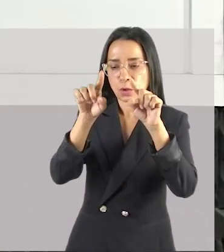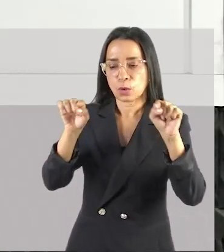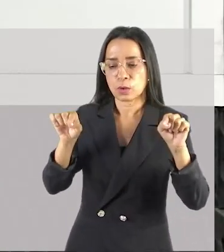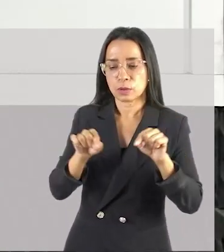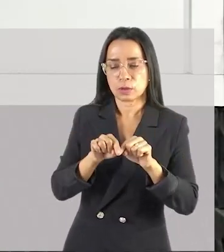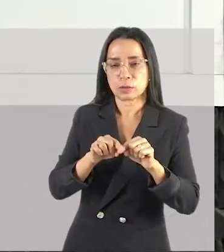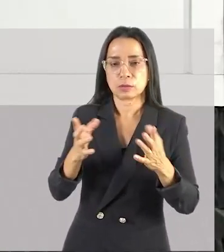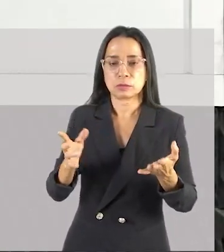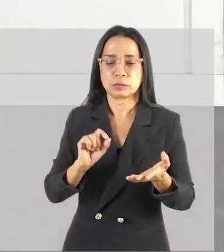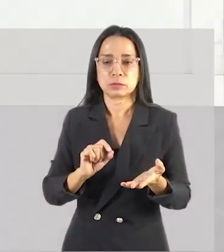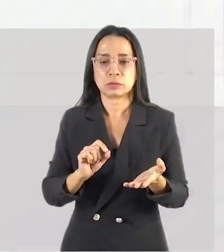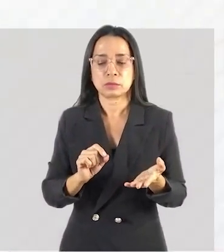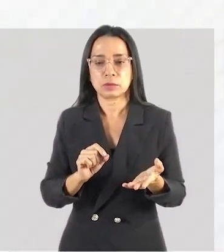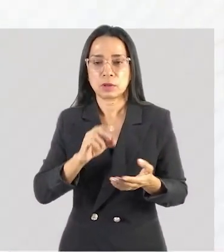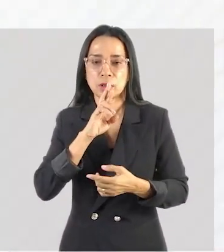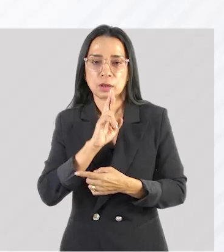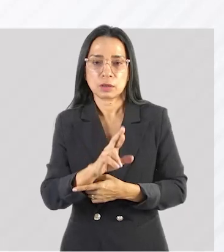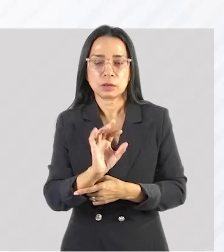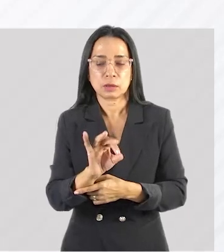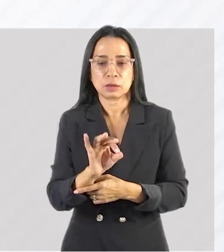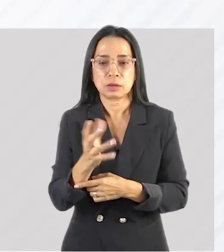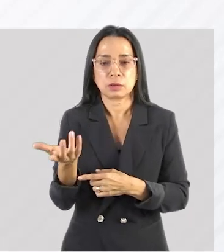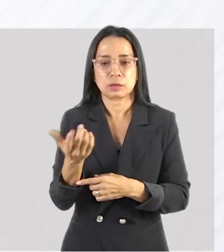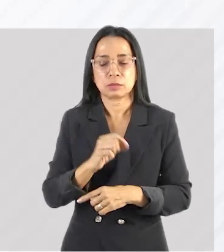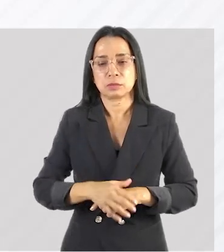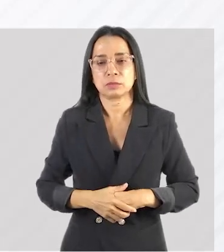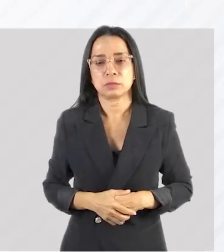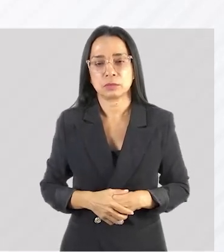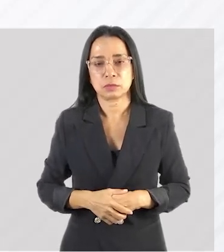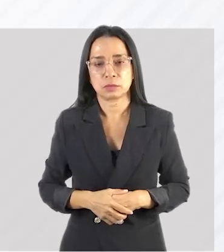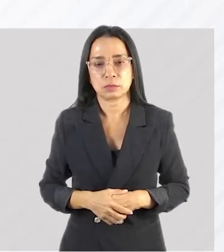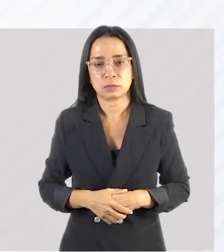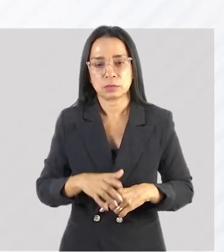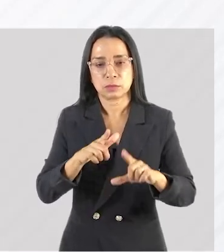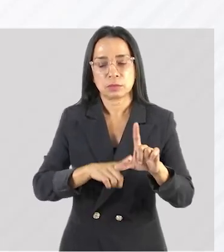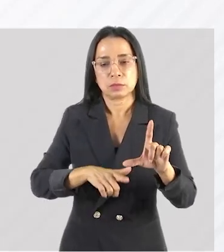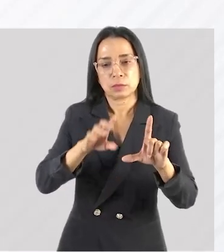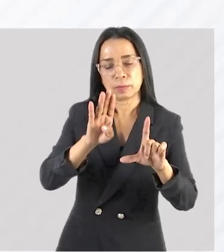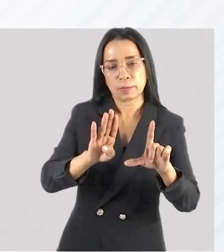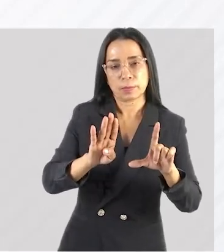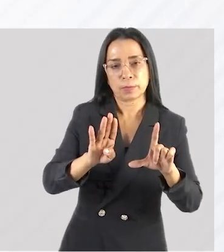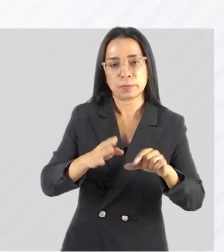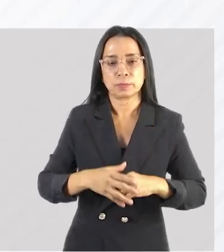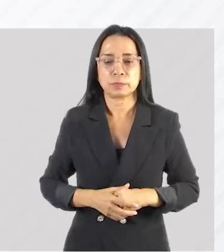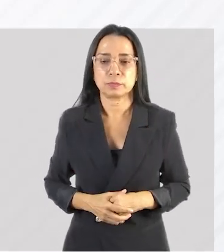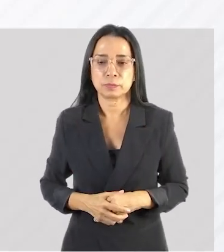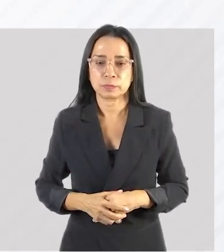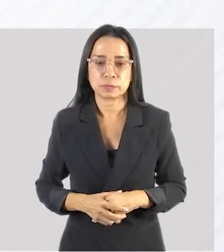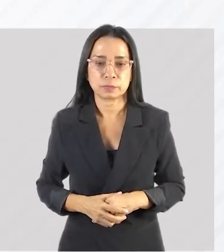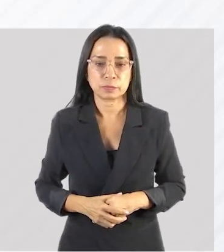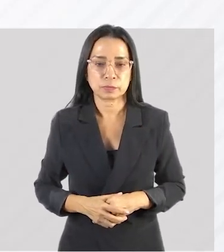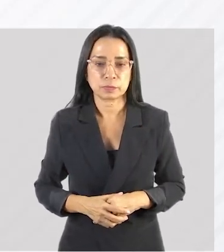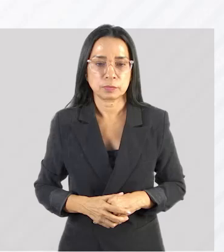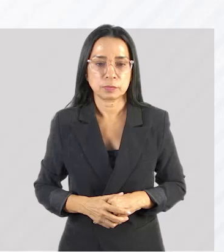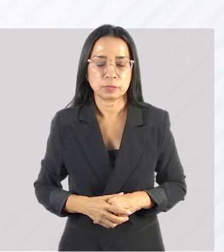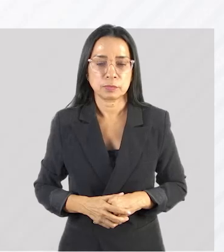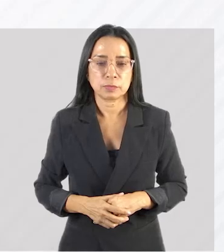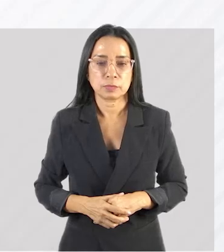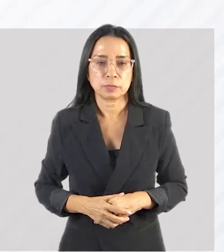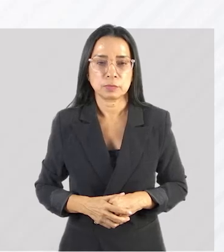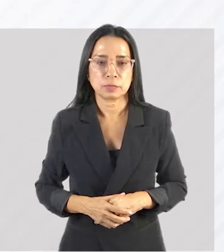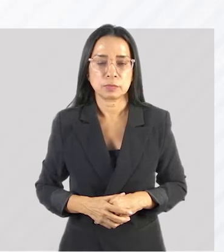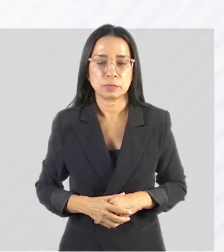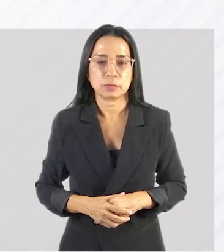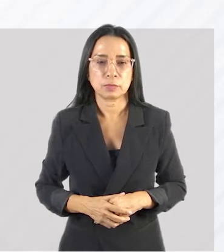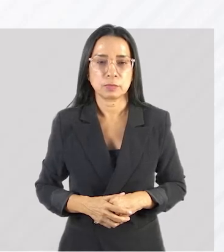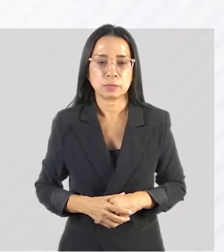meio, certo? Então a resposta correta aí da questão é a letra B de bola. Certinho, turma? Beleza,